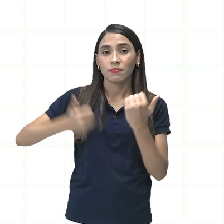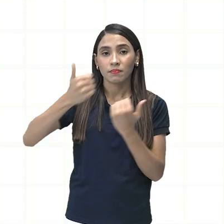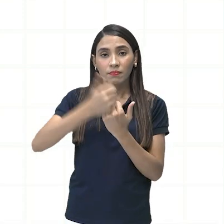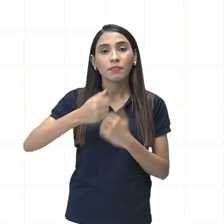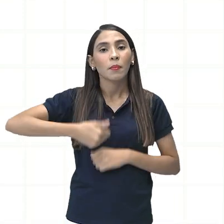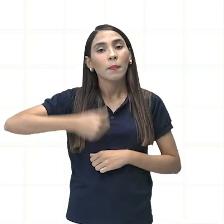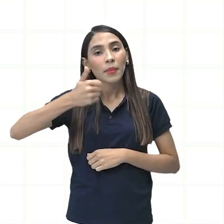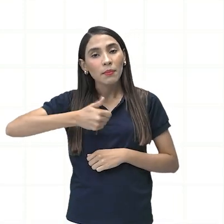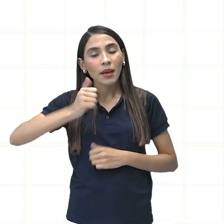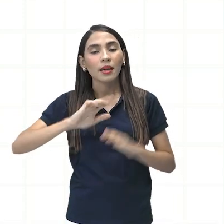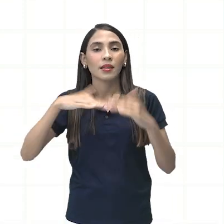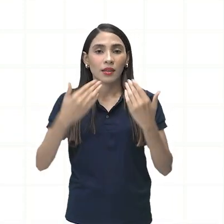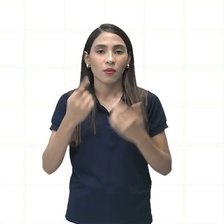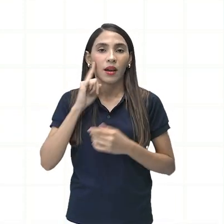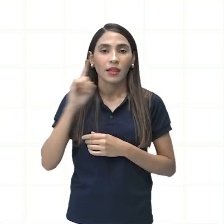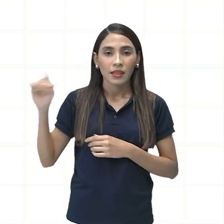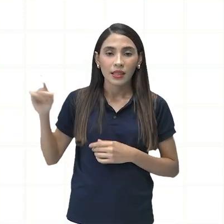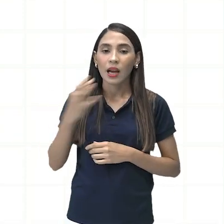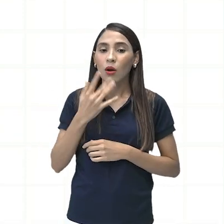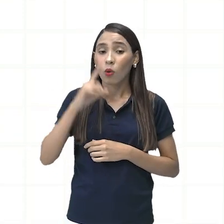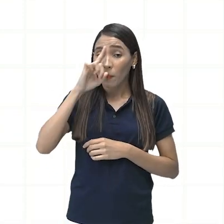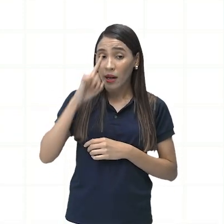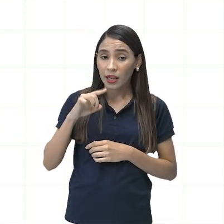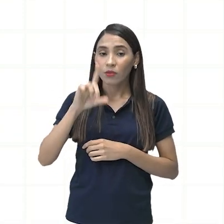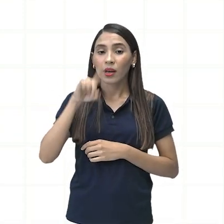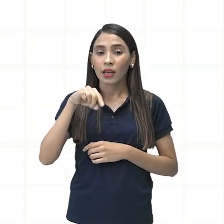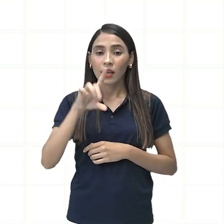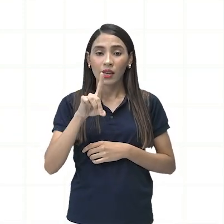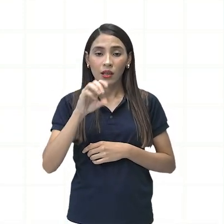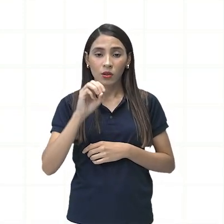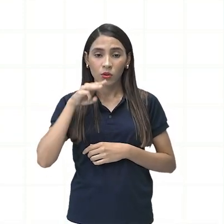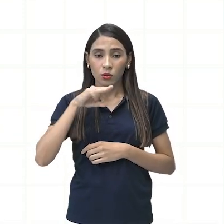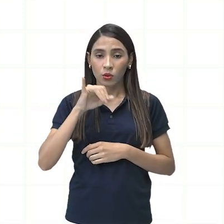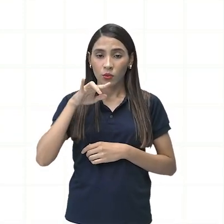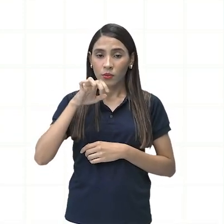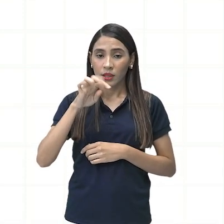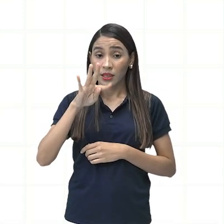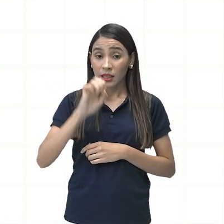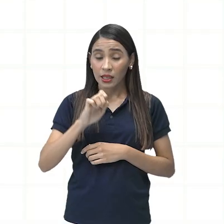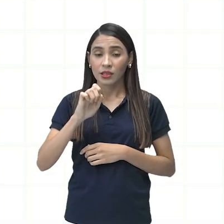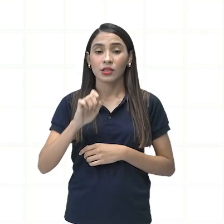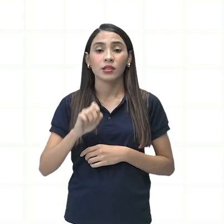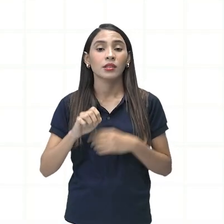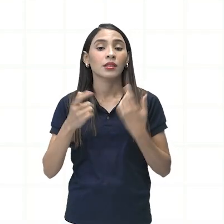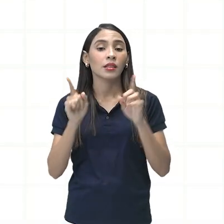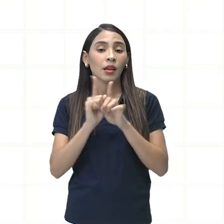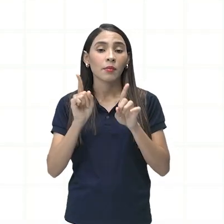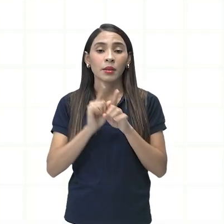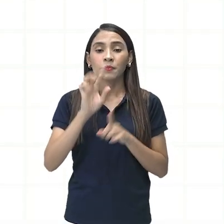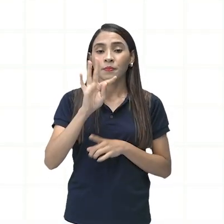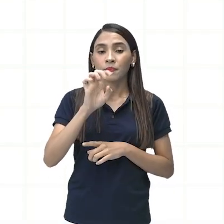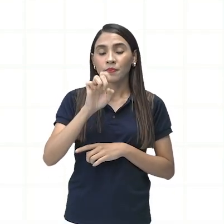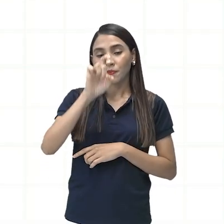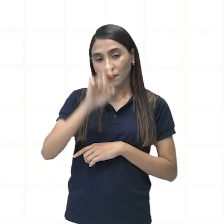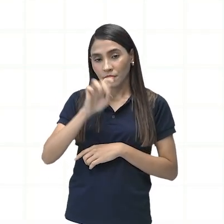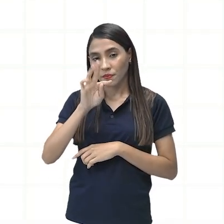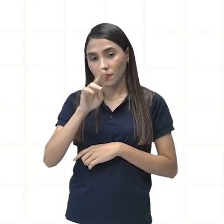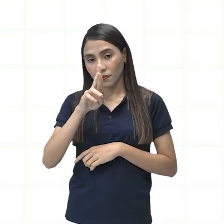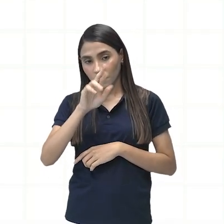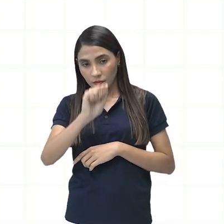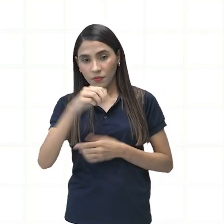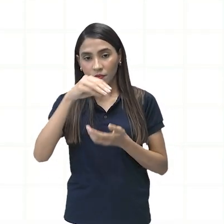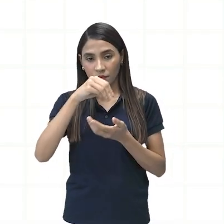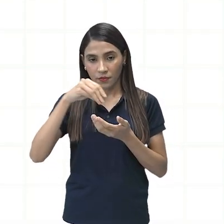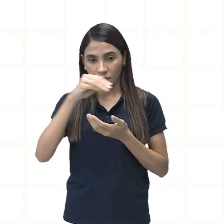ela. Então, aqui a gente está vendo que o amarelo é dominante sobre o verde, bem como com relação à textura da semente, a gente percebe que